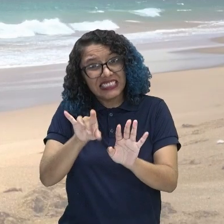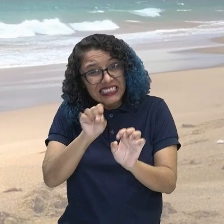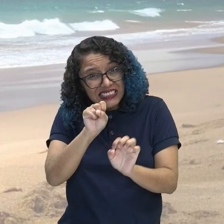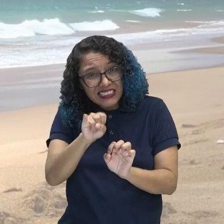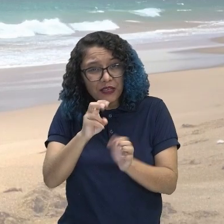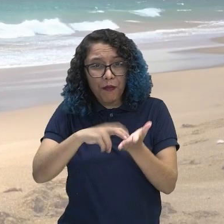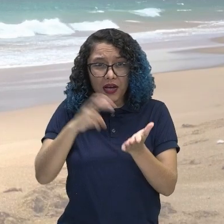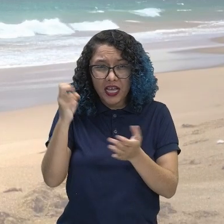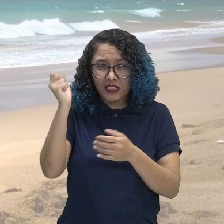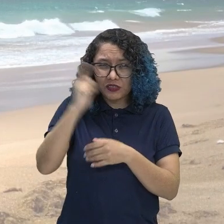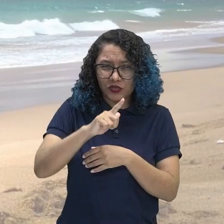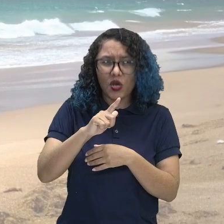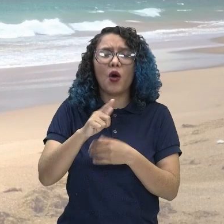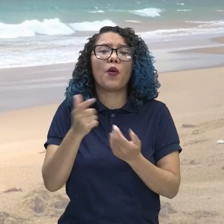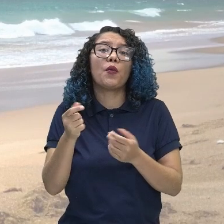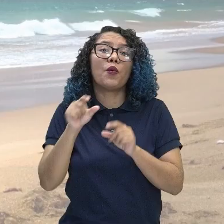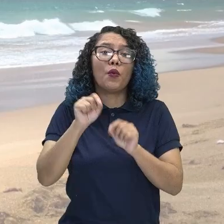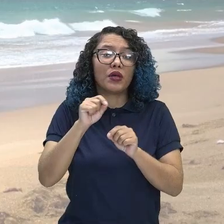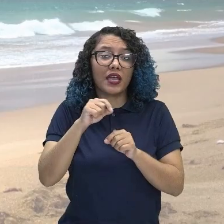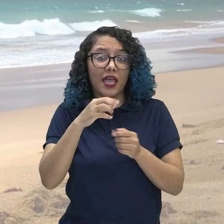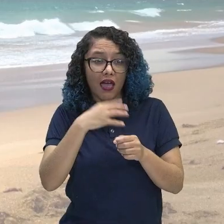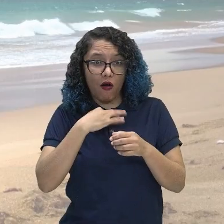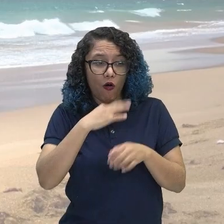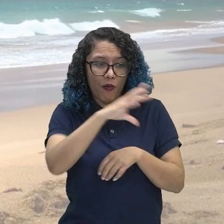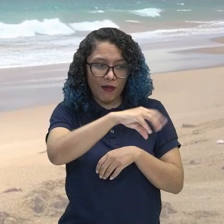sol, o índio tinha despido o português.